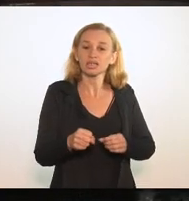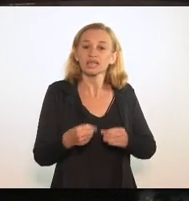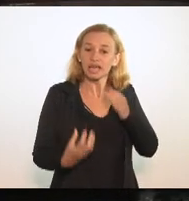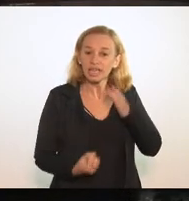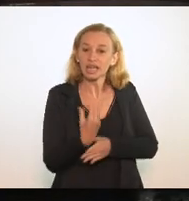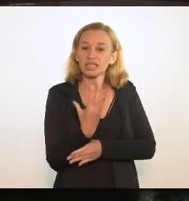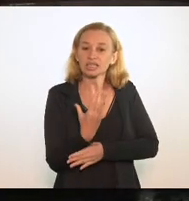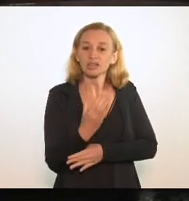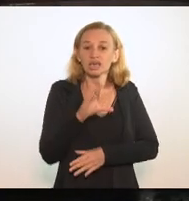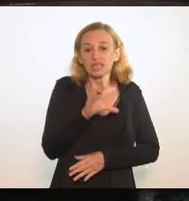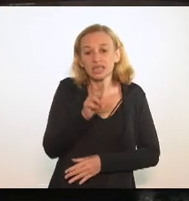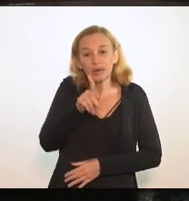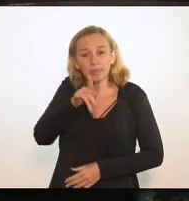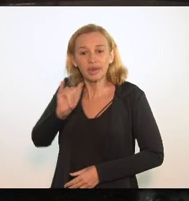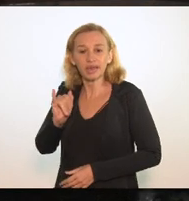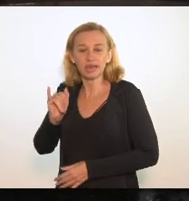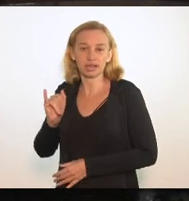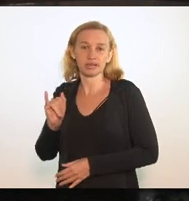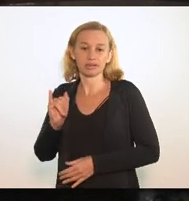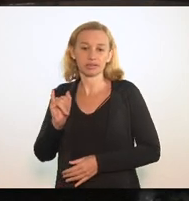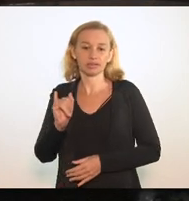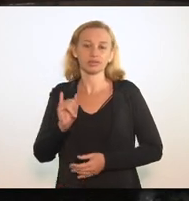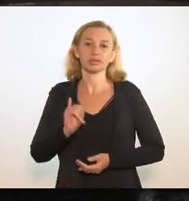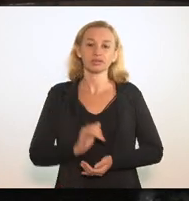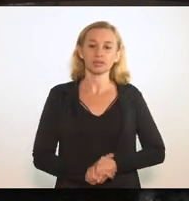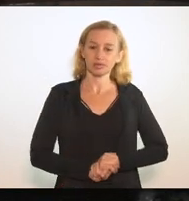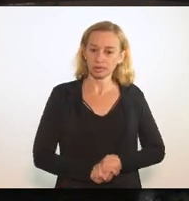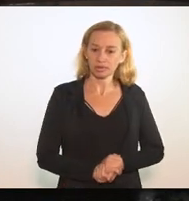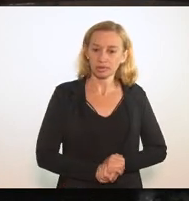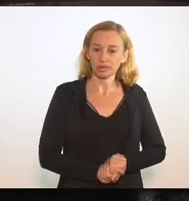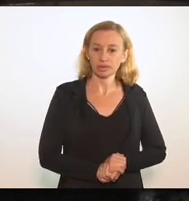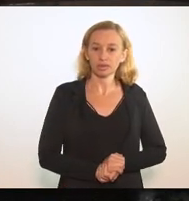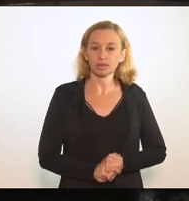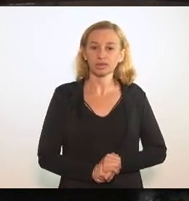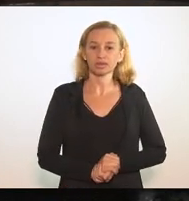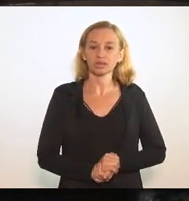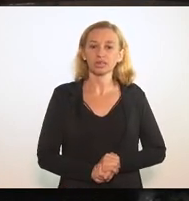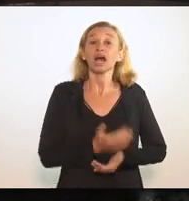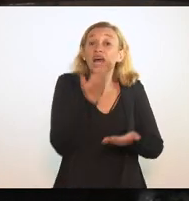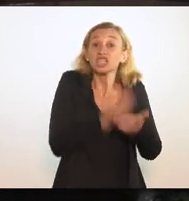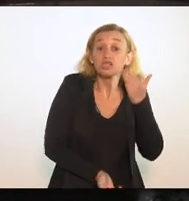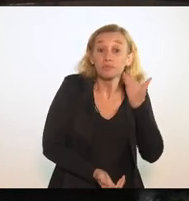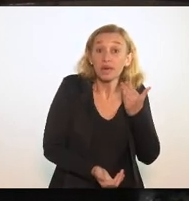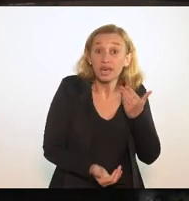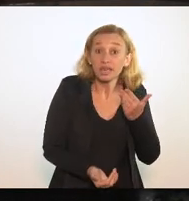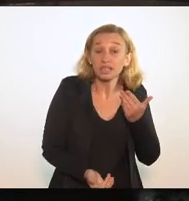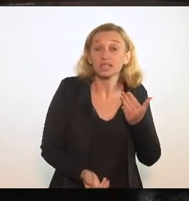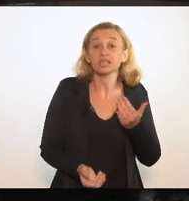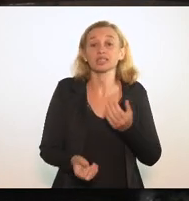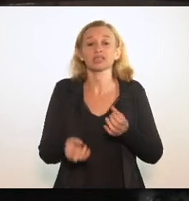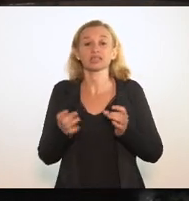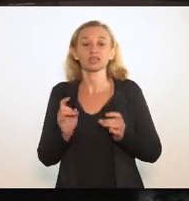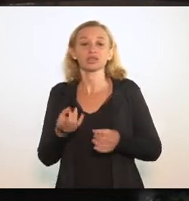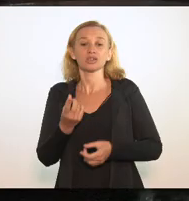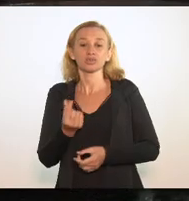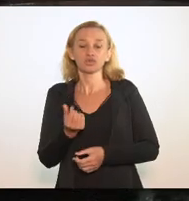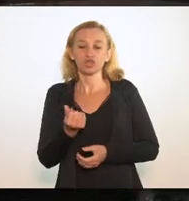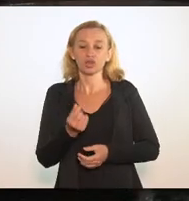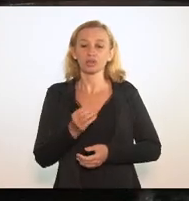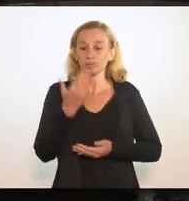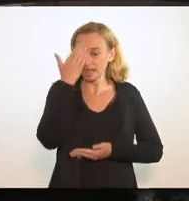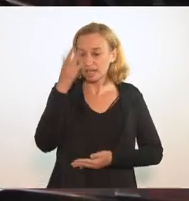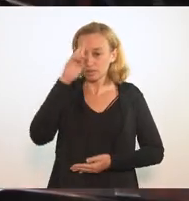instalação desta Comissão Parlamentar de Inquérito sobre as perdas nas participações especiais. Obrigado, presidente.